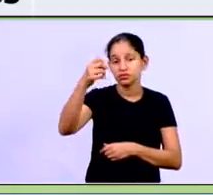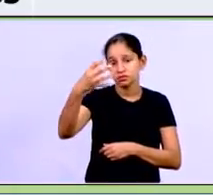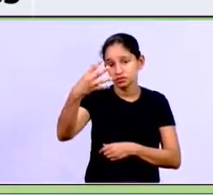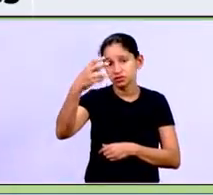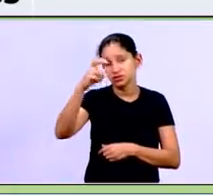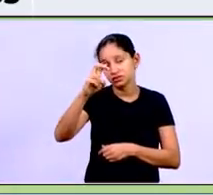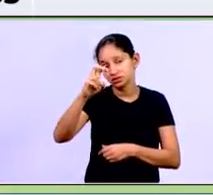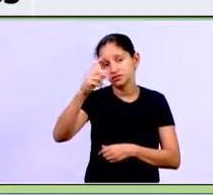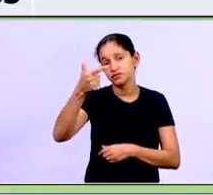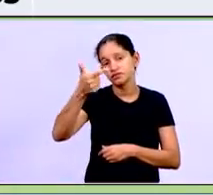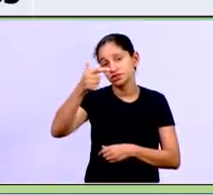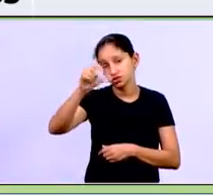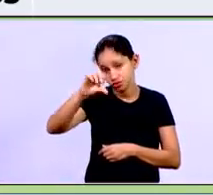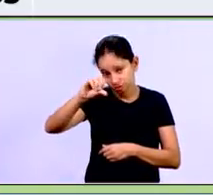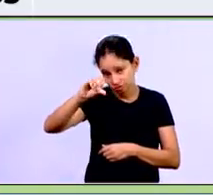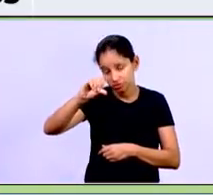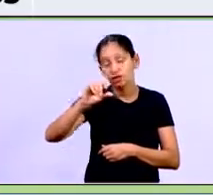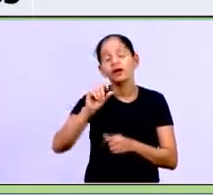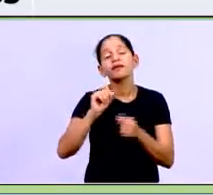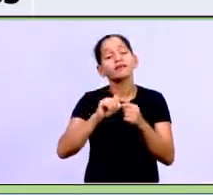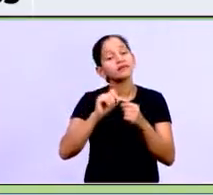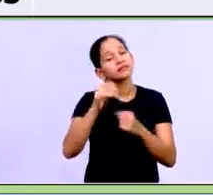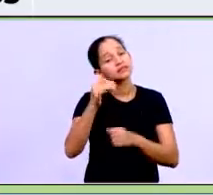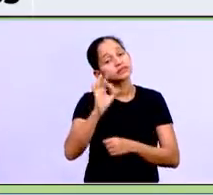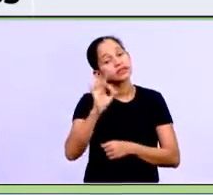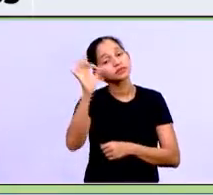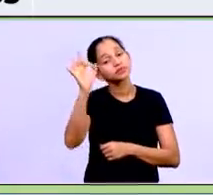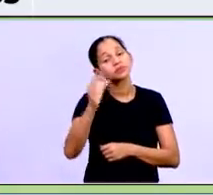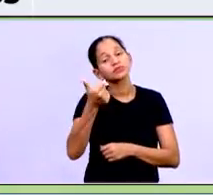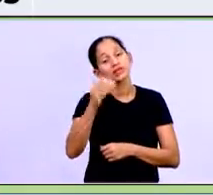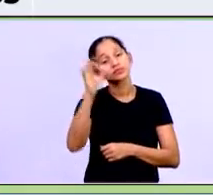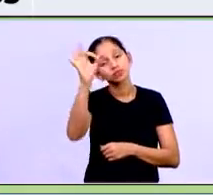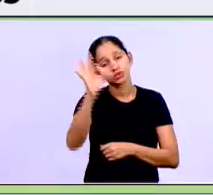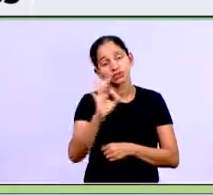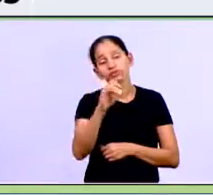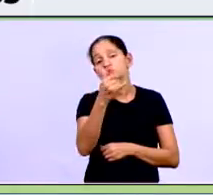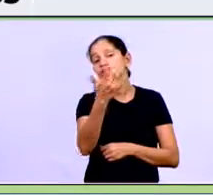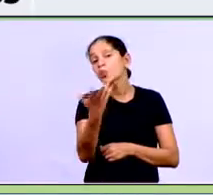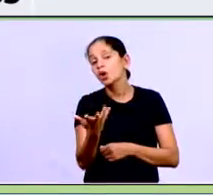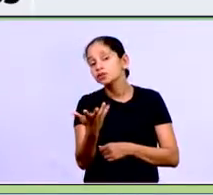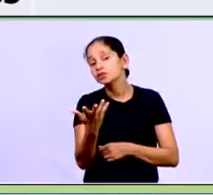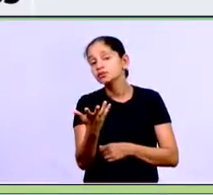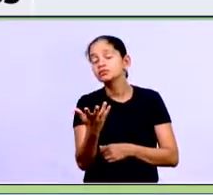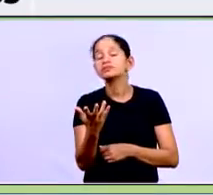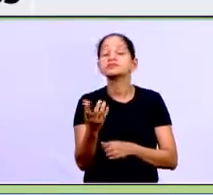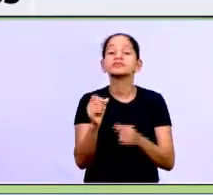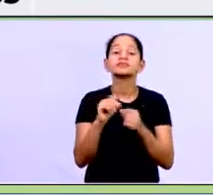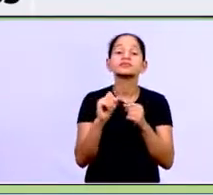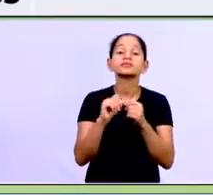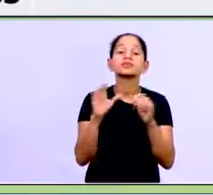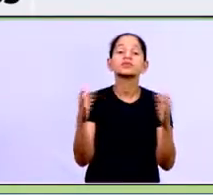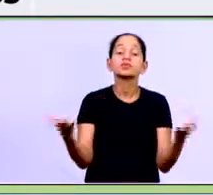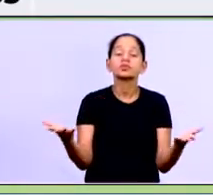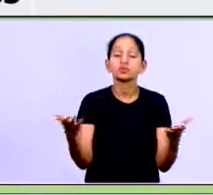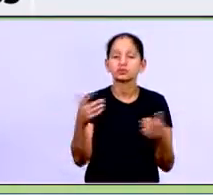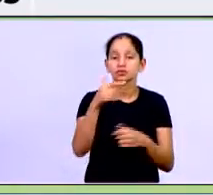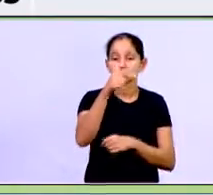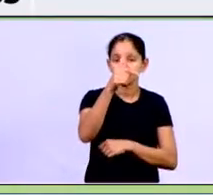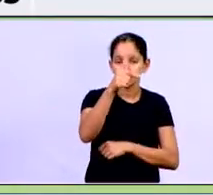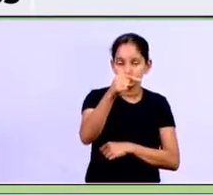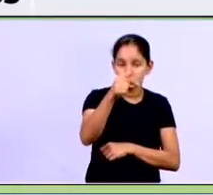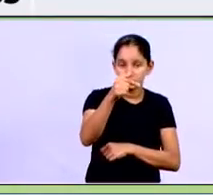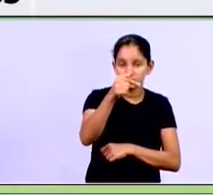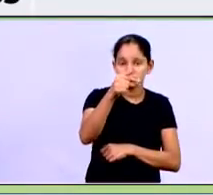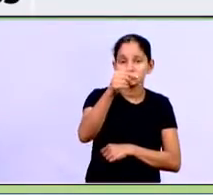R$7.845,29. Então, eu vou calcular 10% disso. 10% de 7.845 vai dar o quê?